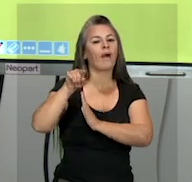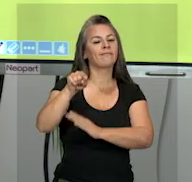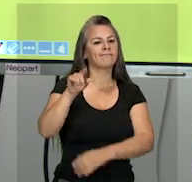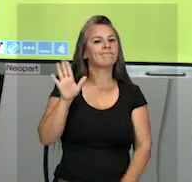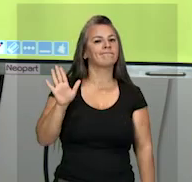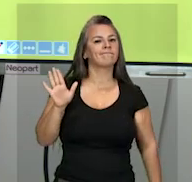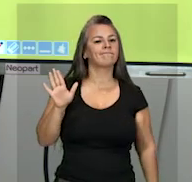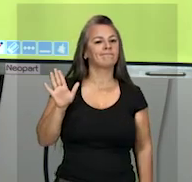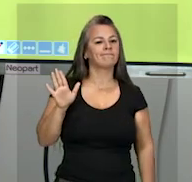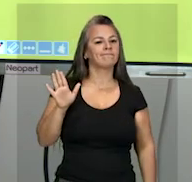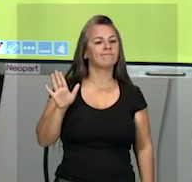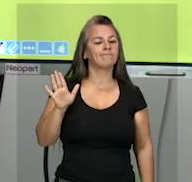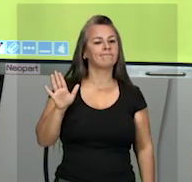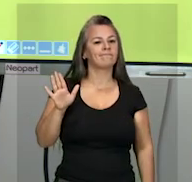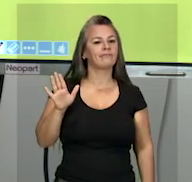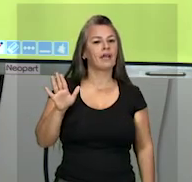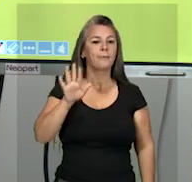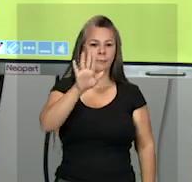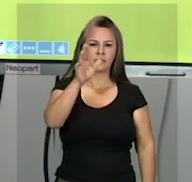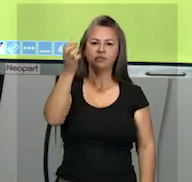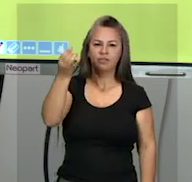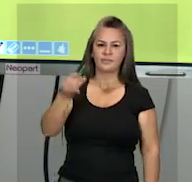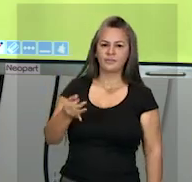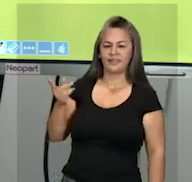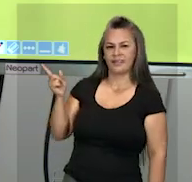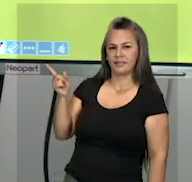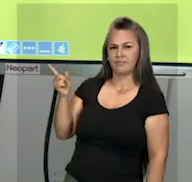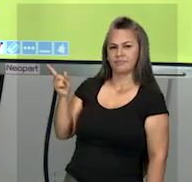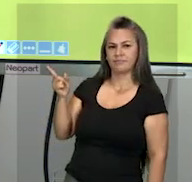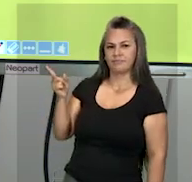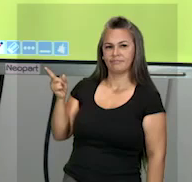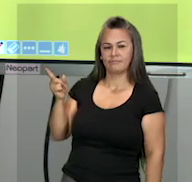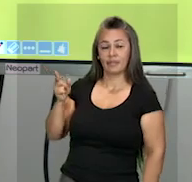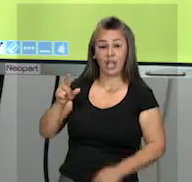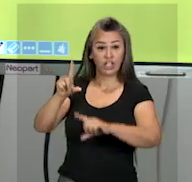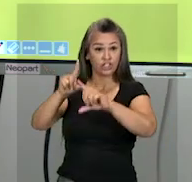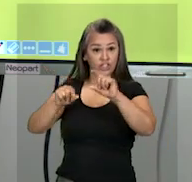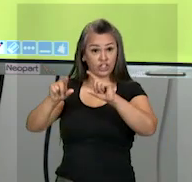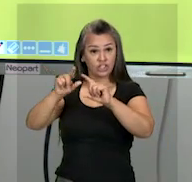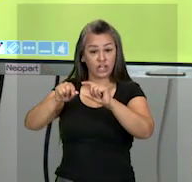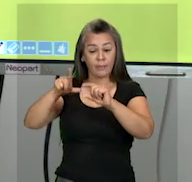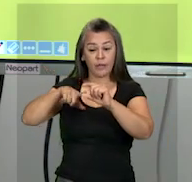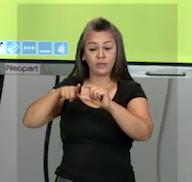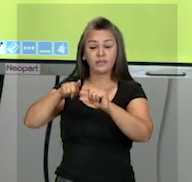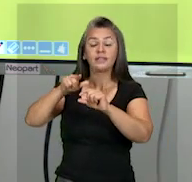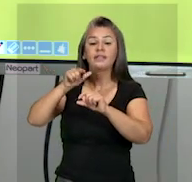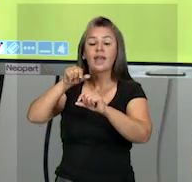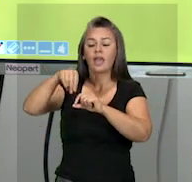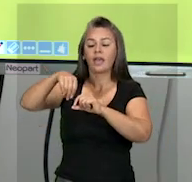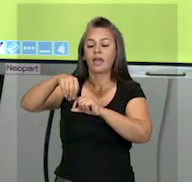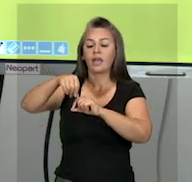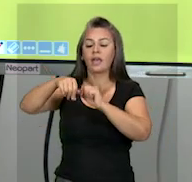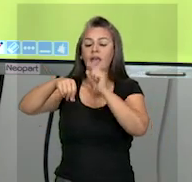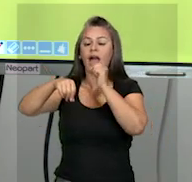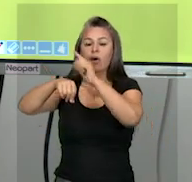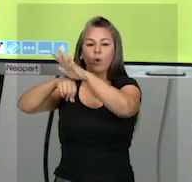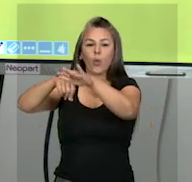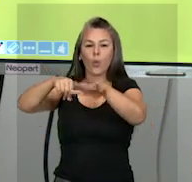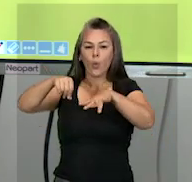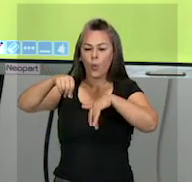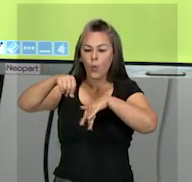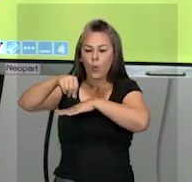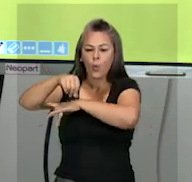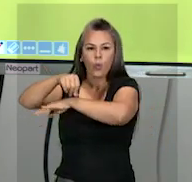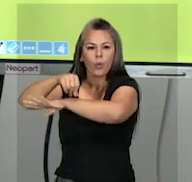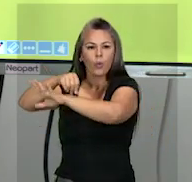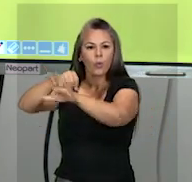fato dele ser um conjunto de ilhas, como eu mostrei no último slide, só que é extremamente populoso. Eu vou mostrar uma tabela ali depois para